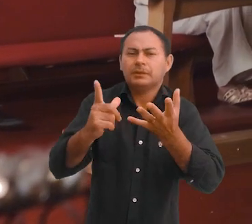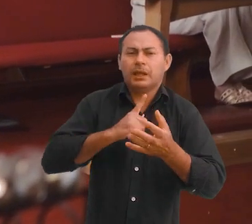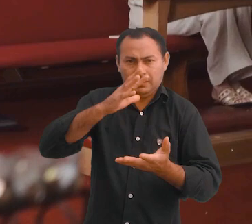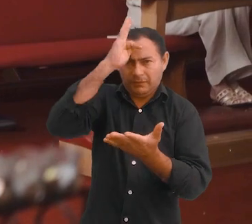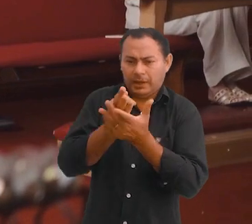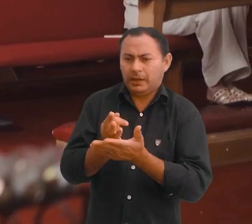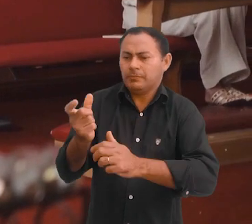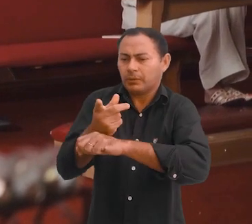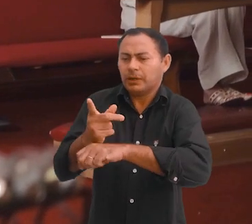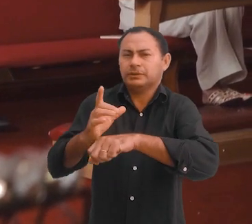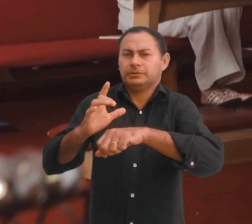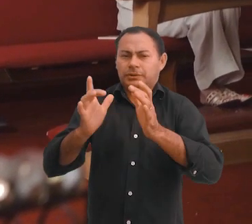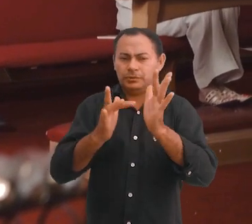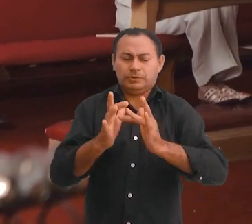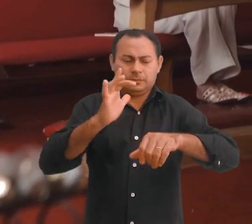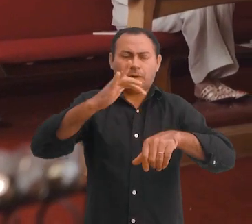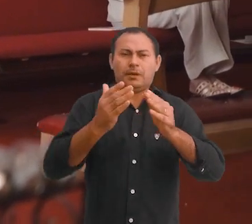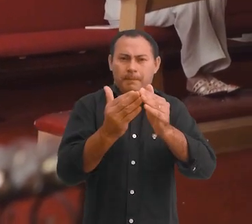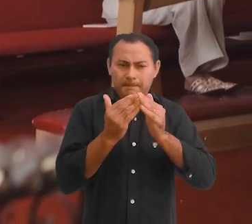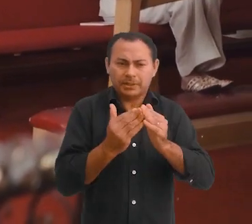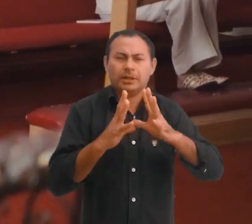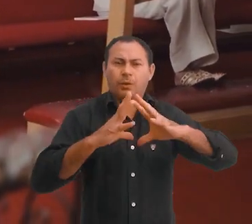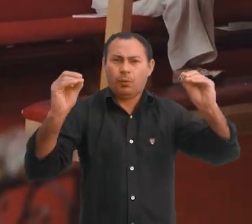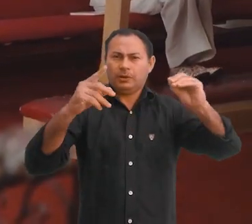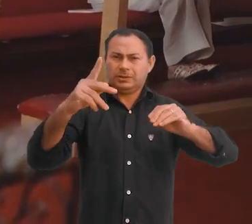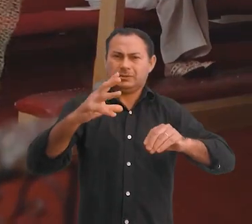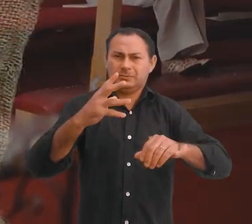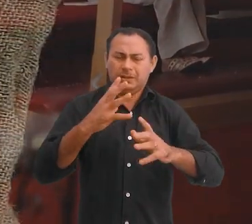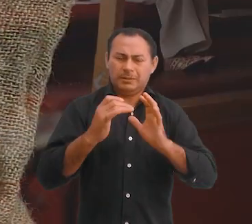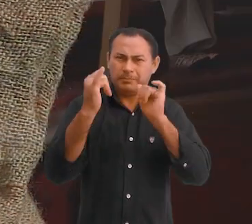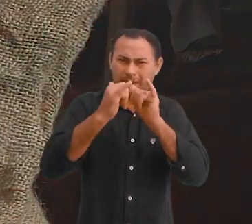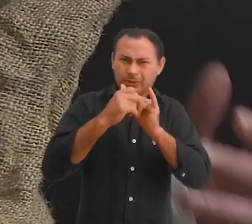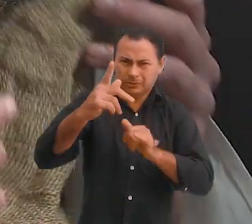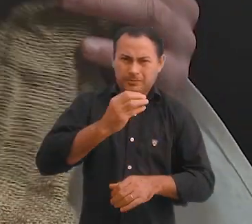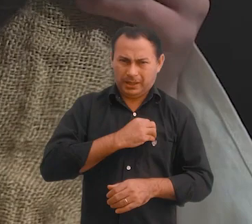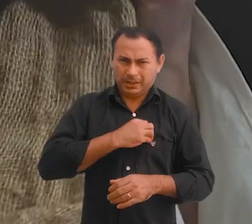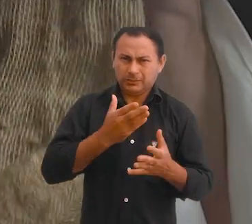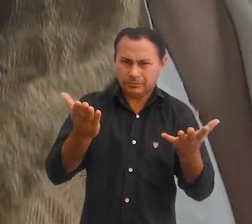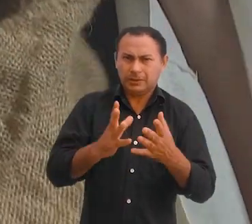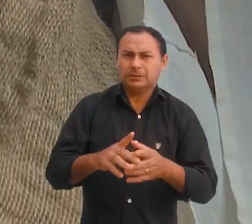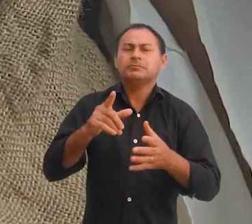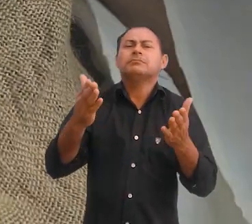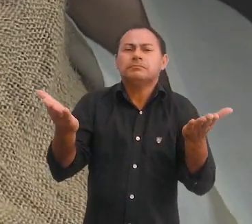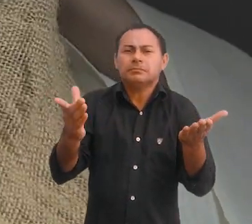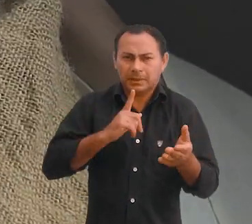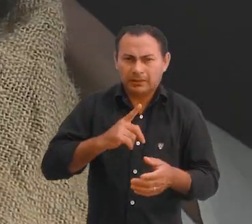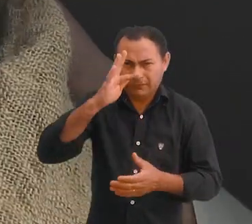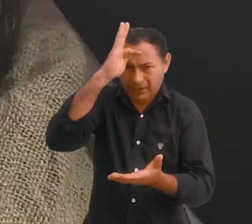fé para buscar Jesus e tocar nele com fé, pedir que ele o cure e que você será